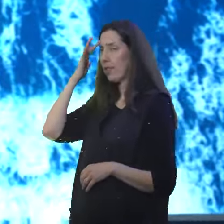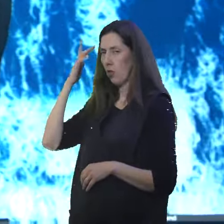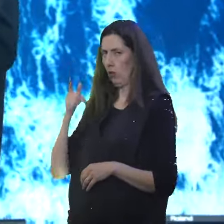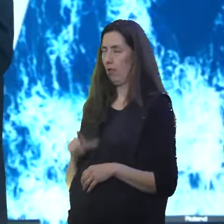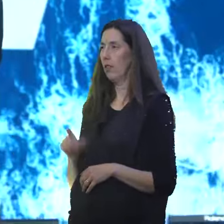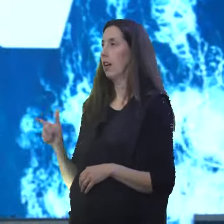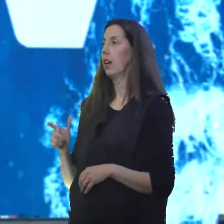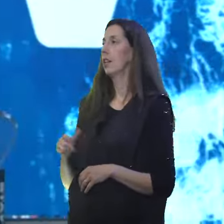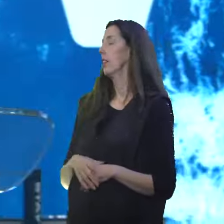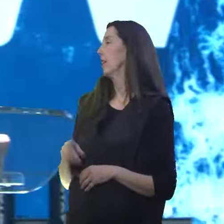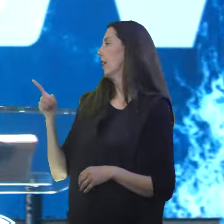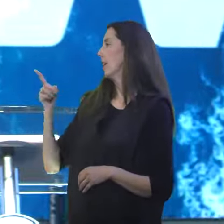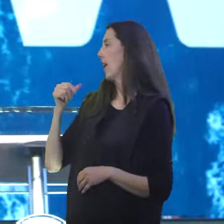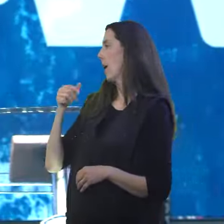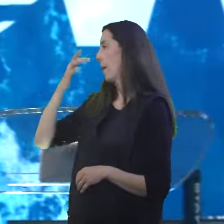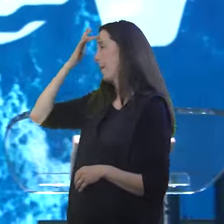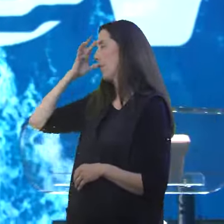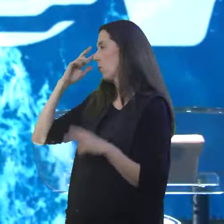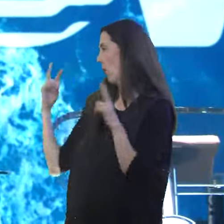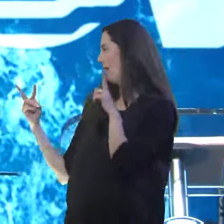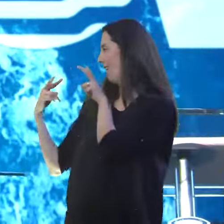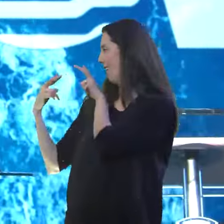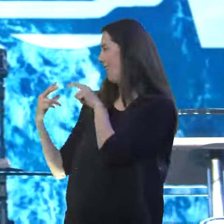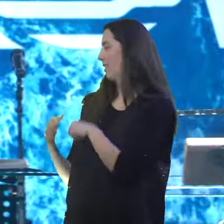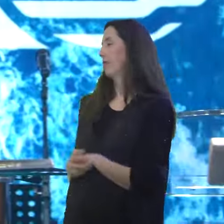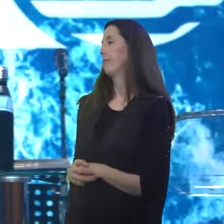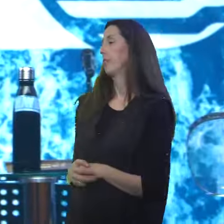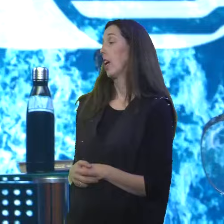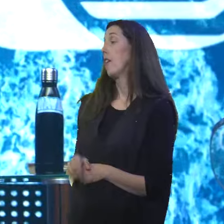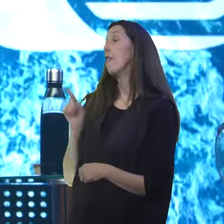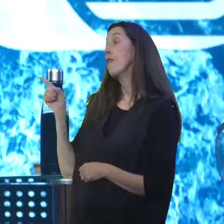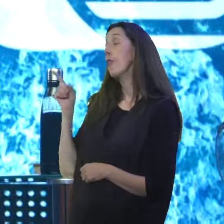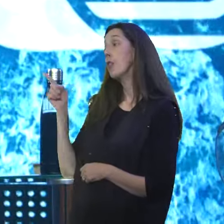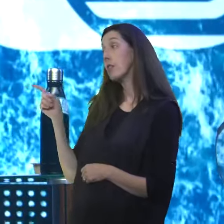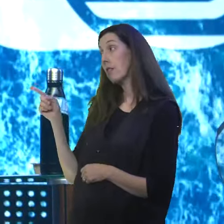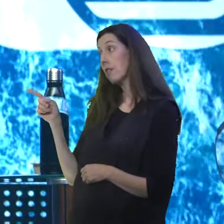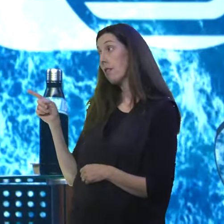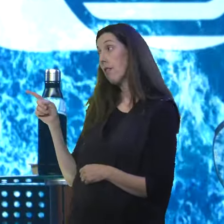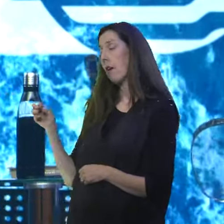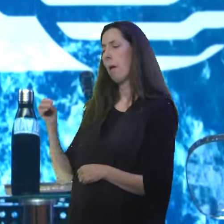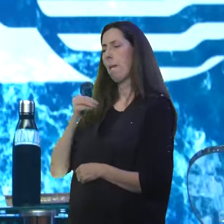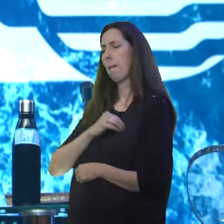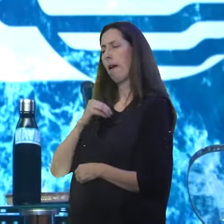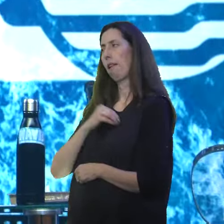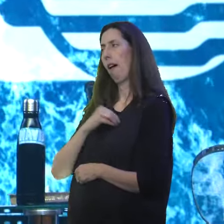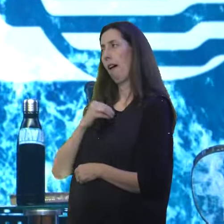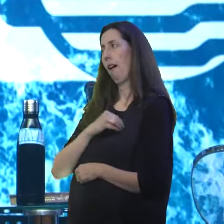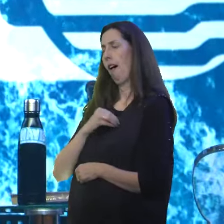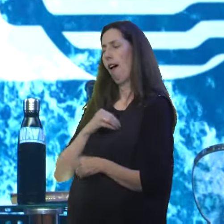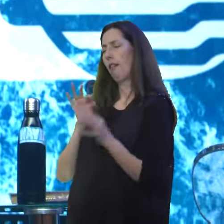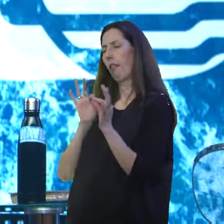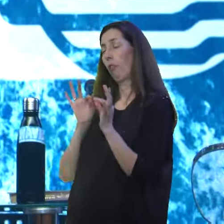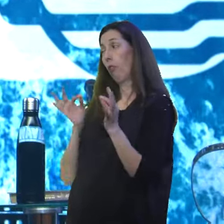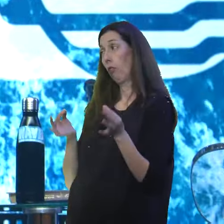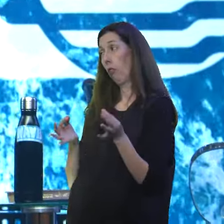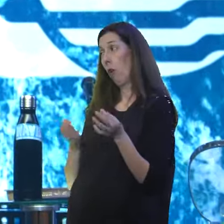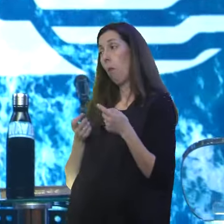A Mariana ama, por exemplo. Olha para quem está do seu lado e fala, não se engane com os pecados